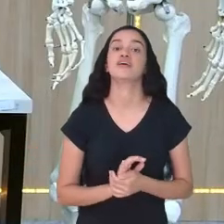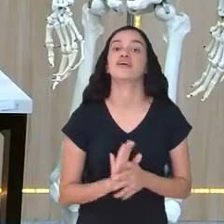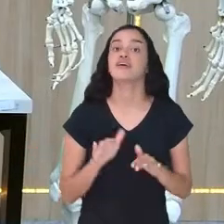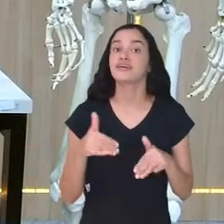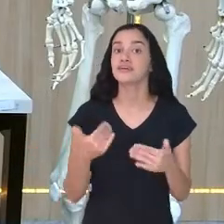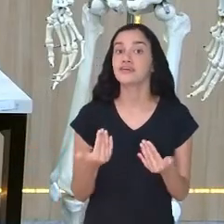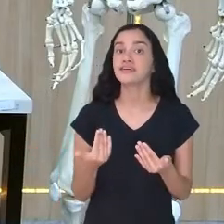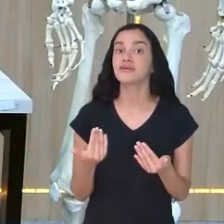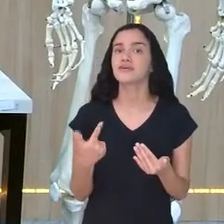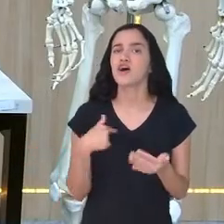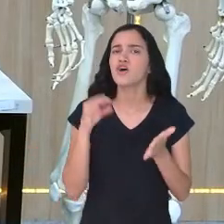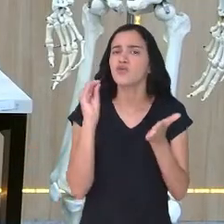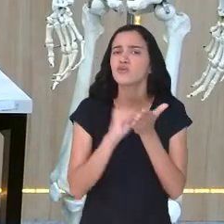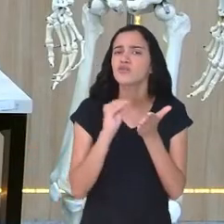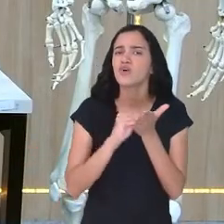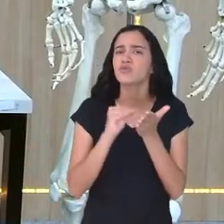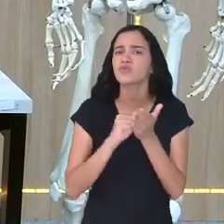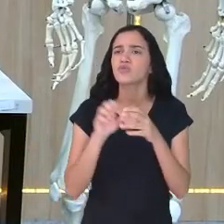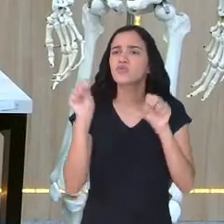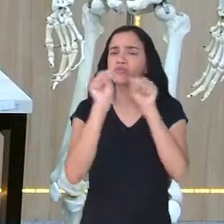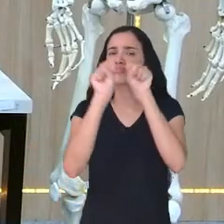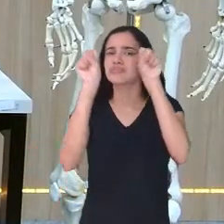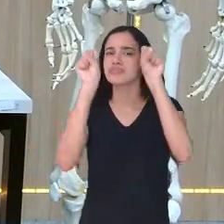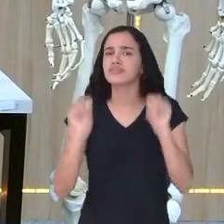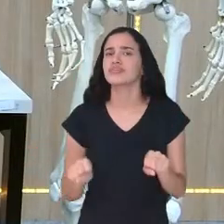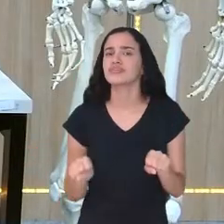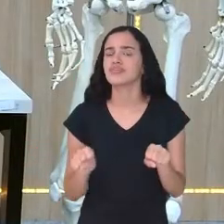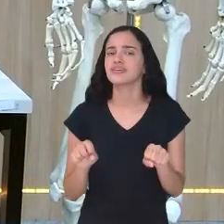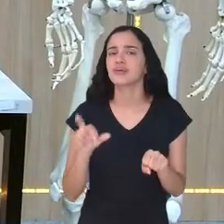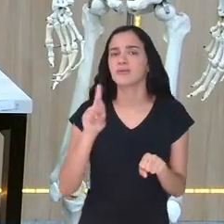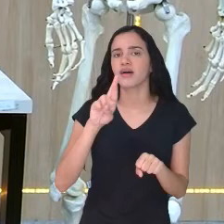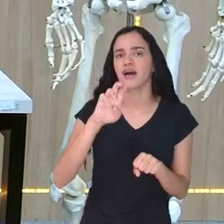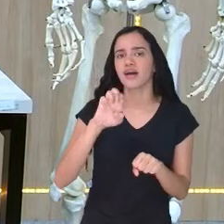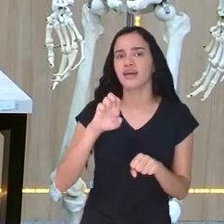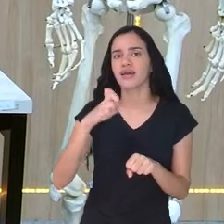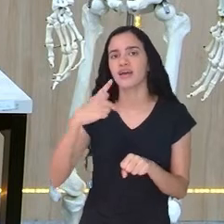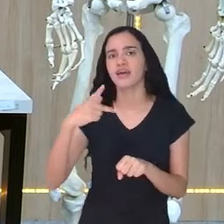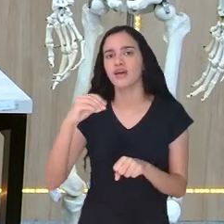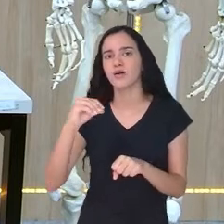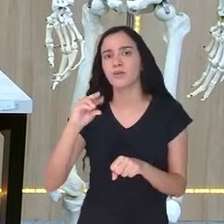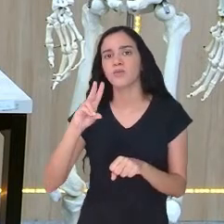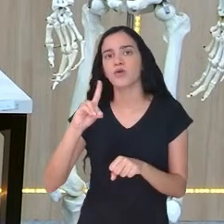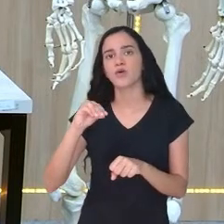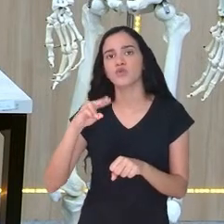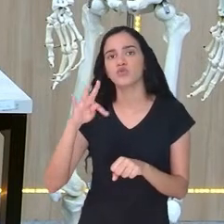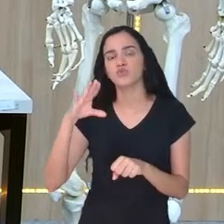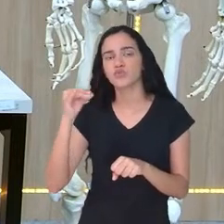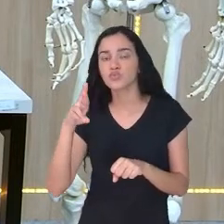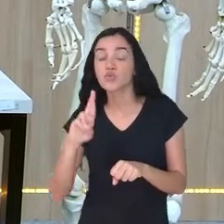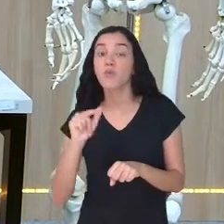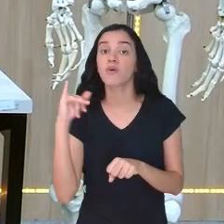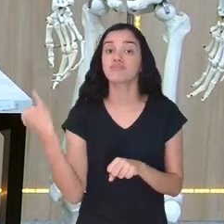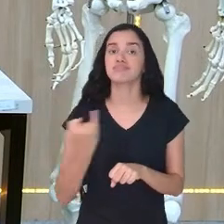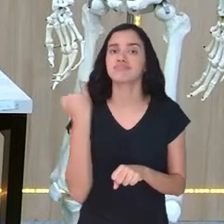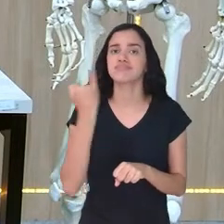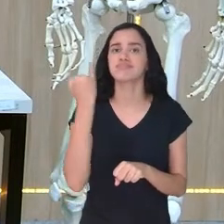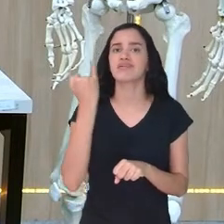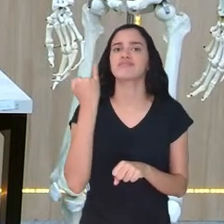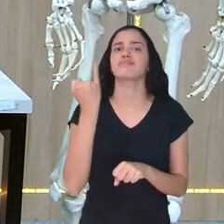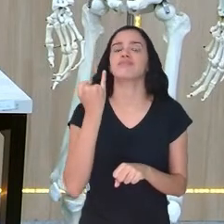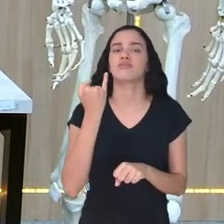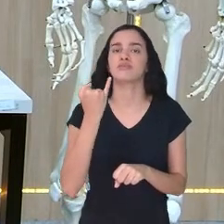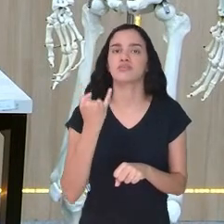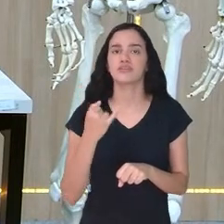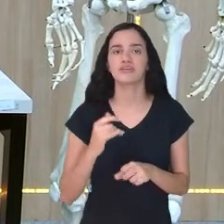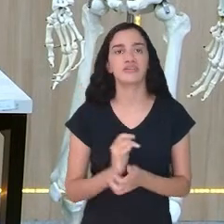é, Cláudia, faltou a questão do sistema reprodutor, que a gente sabe que a grande importância do sistema reprodutor é manter a nossa espécie, é não deixar